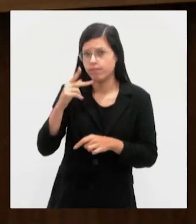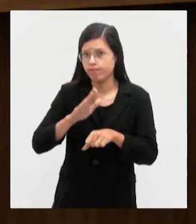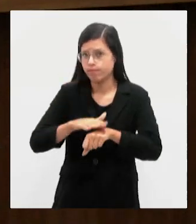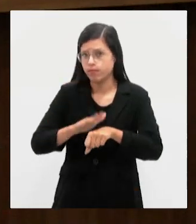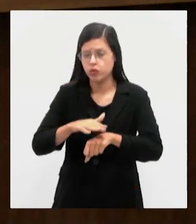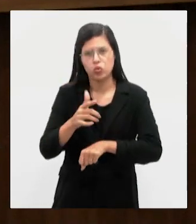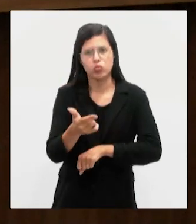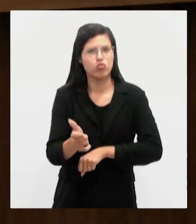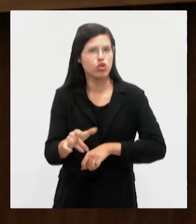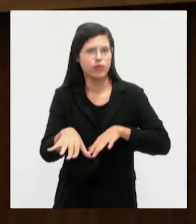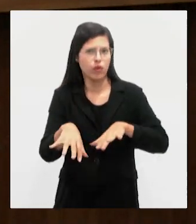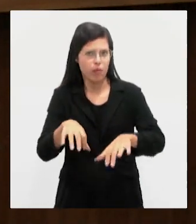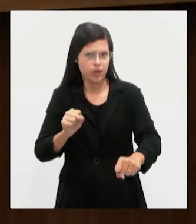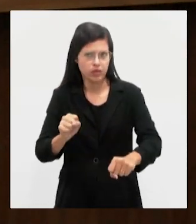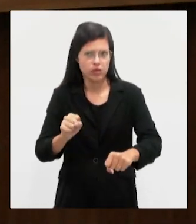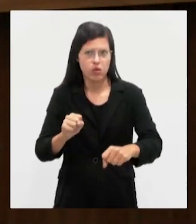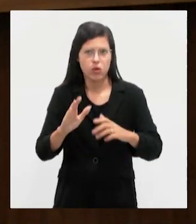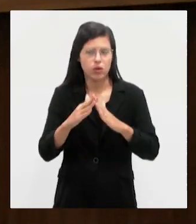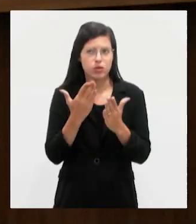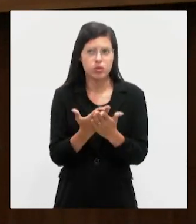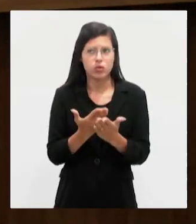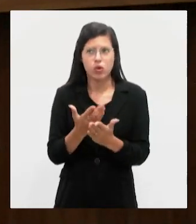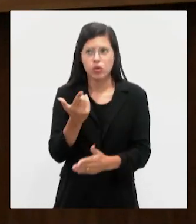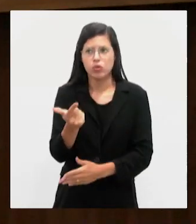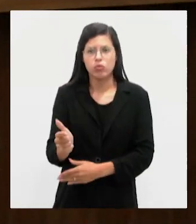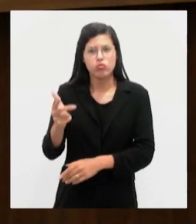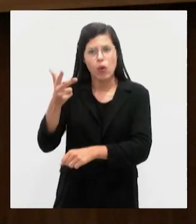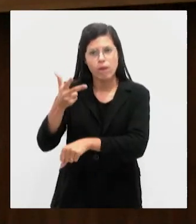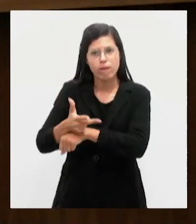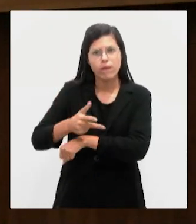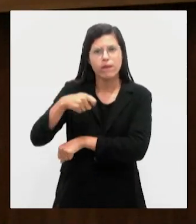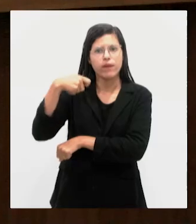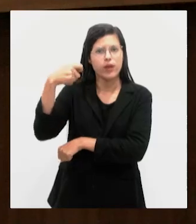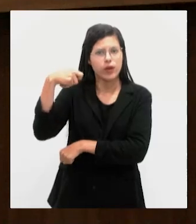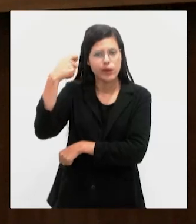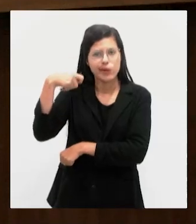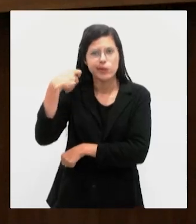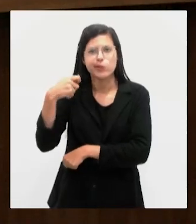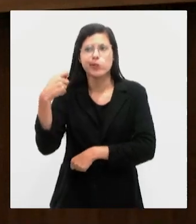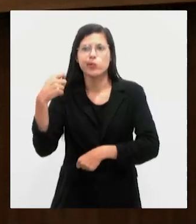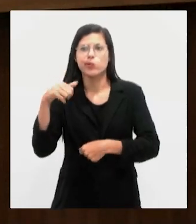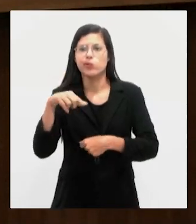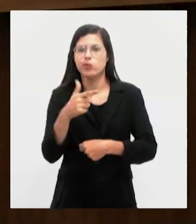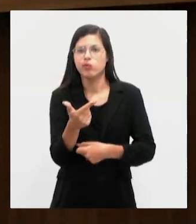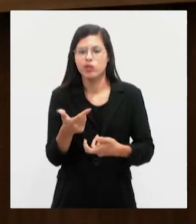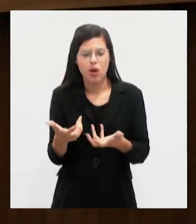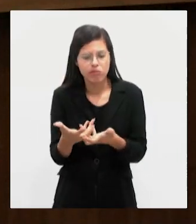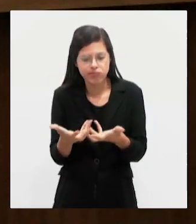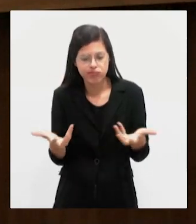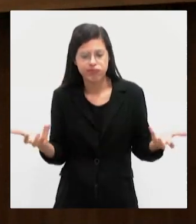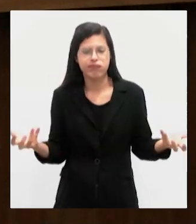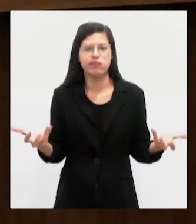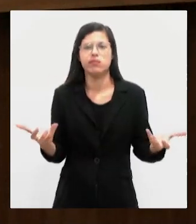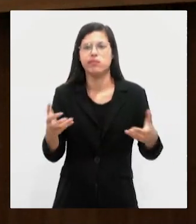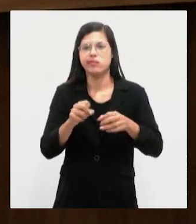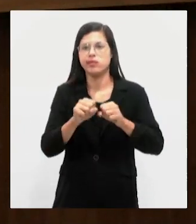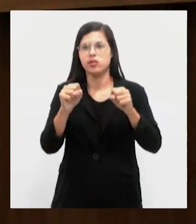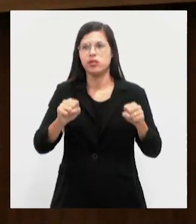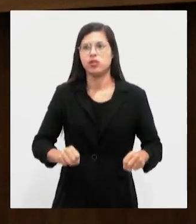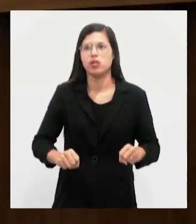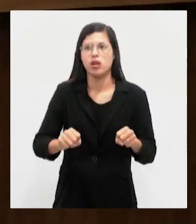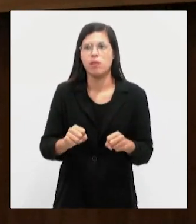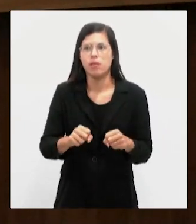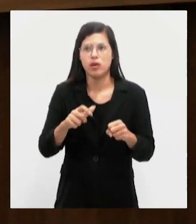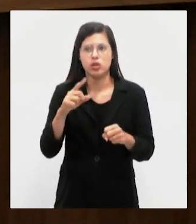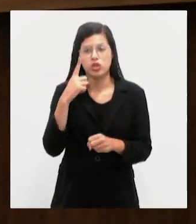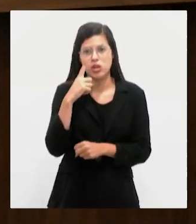formação. E as escolas não tinham um vídeo, né, um horto, um esquema de coleta de lixo, porque a educação